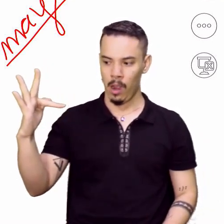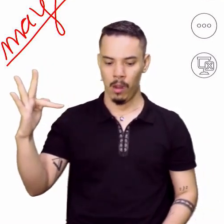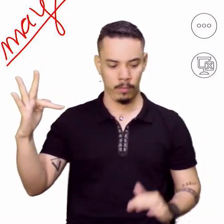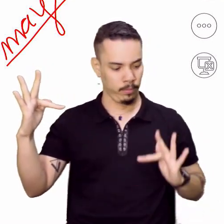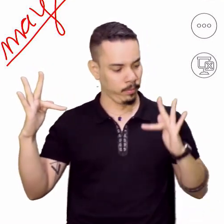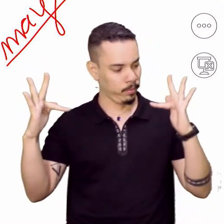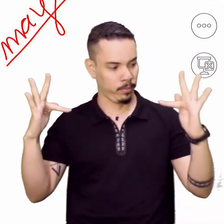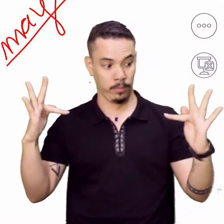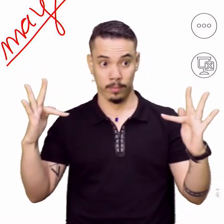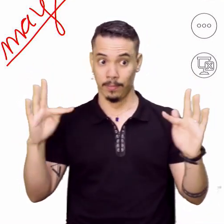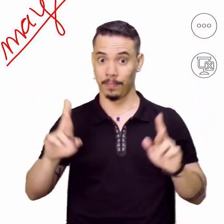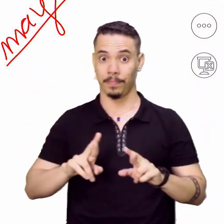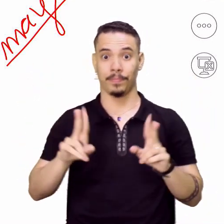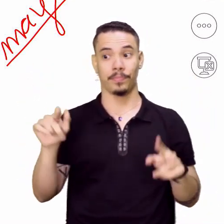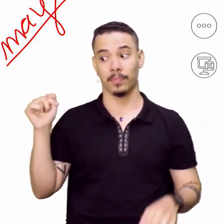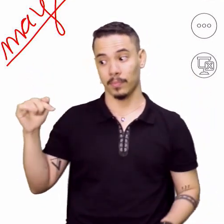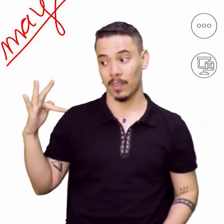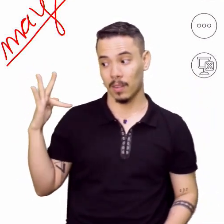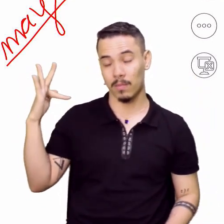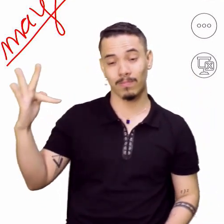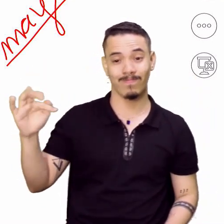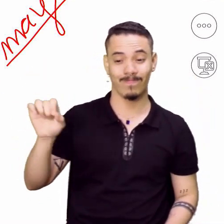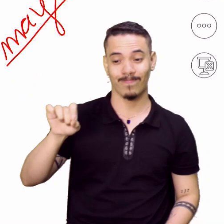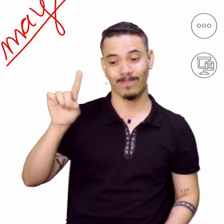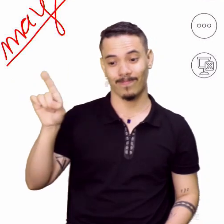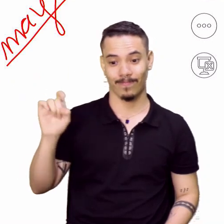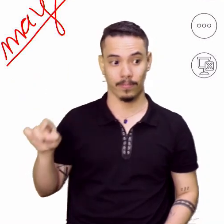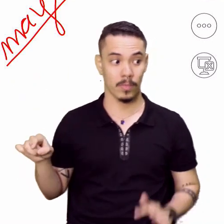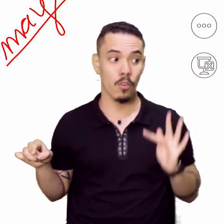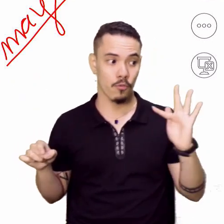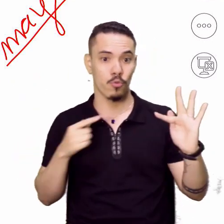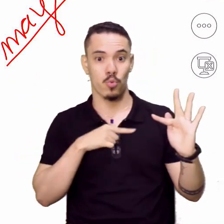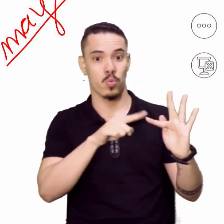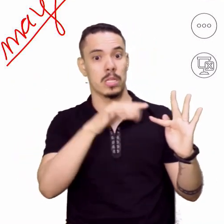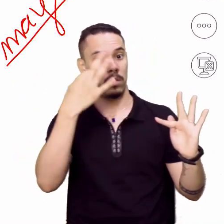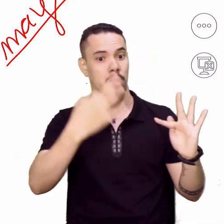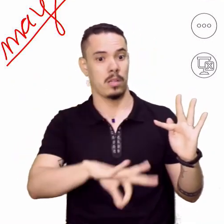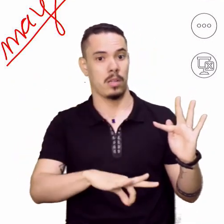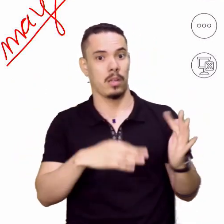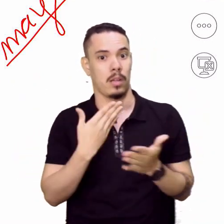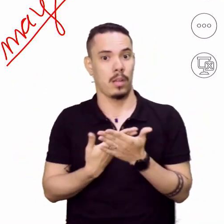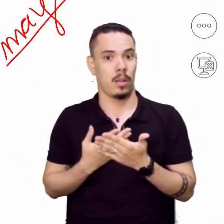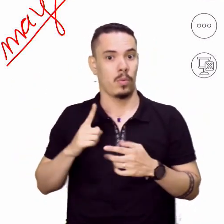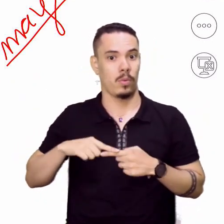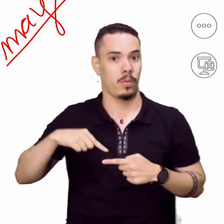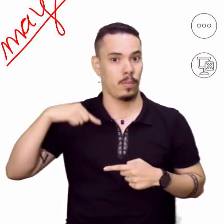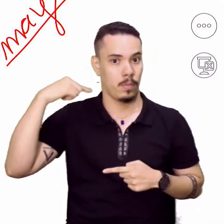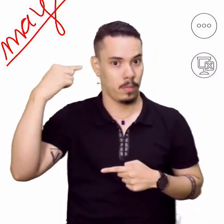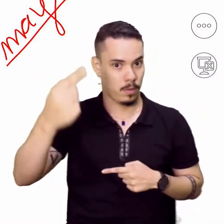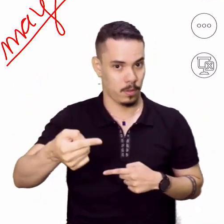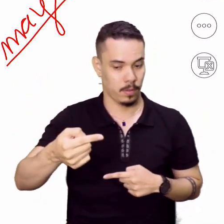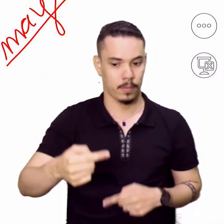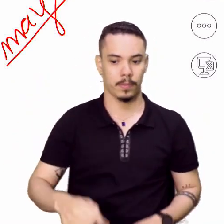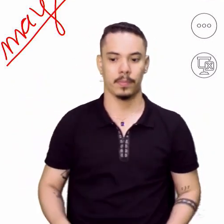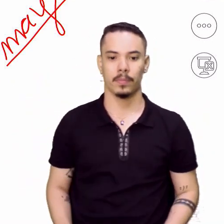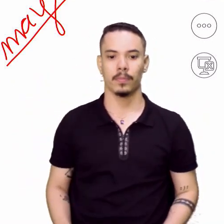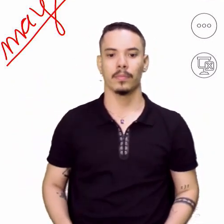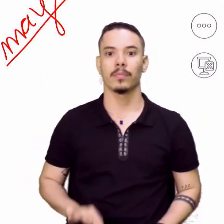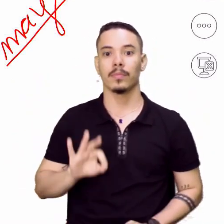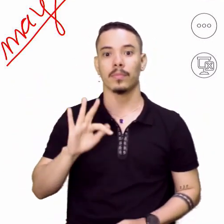futuro mais incerto e o outro é o futuro mais certo que a gente vai ver na aula que vem que é um futuro mais